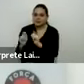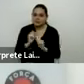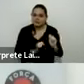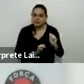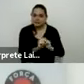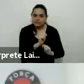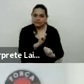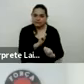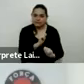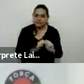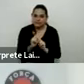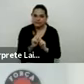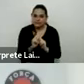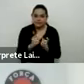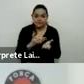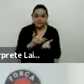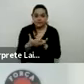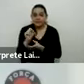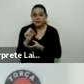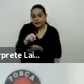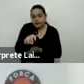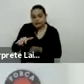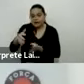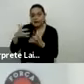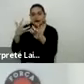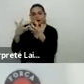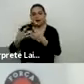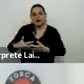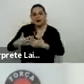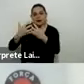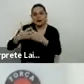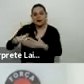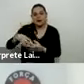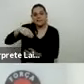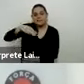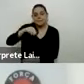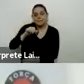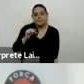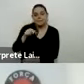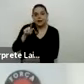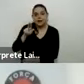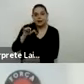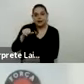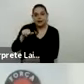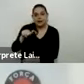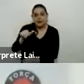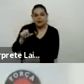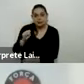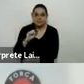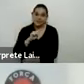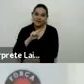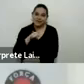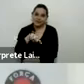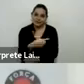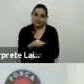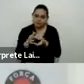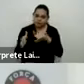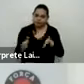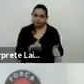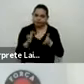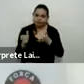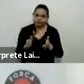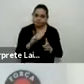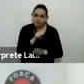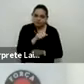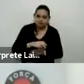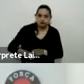de máquinas e já na sequência o setor metalúrgico em geral.